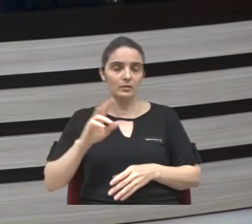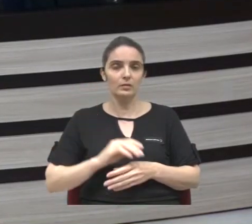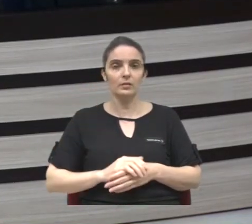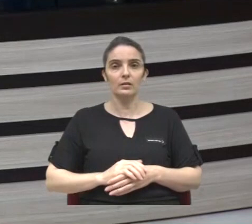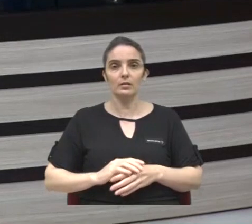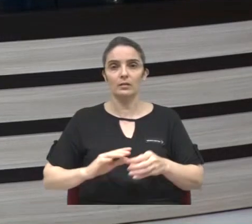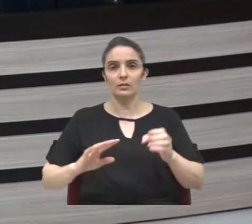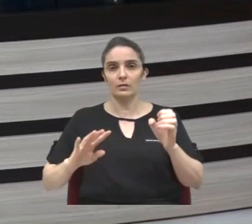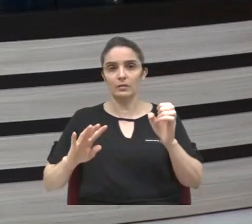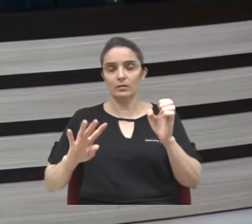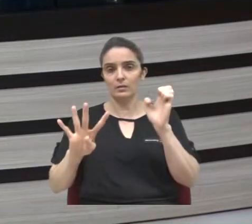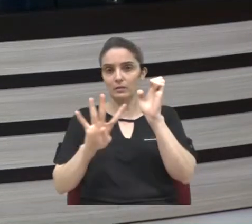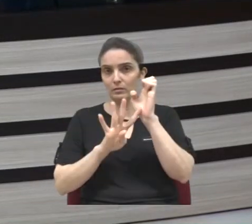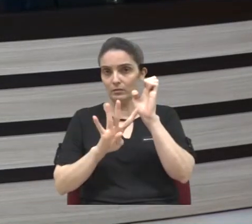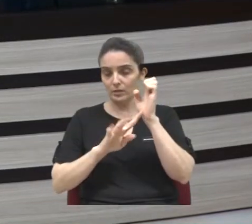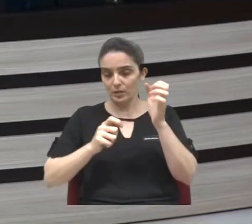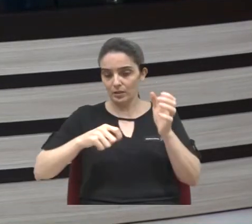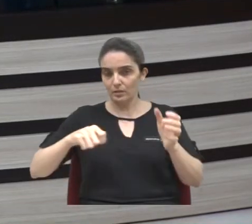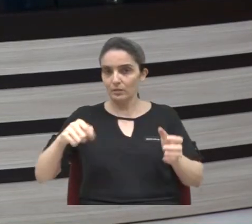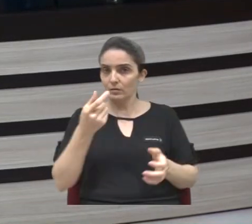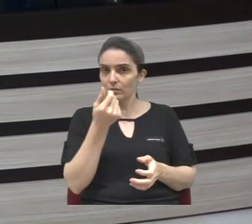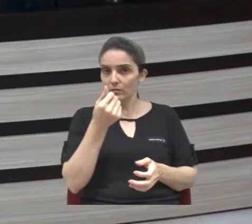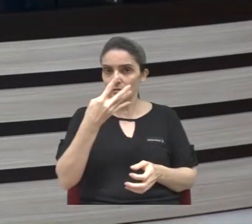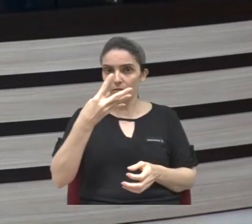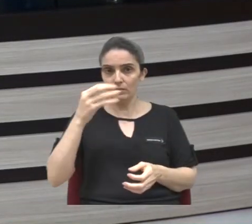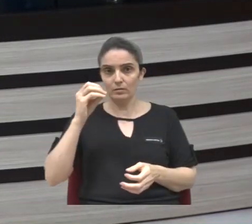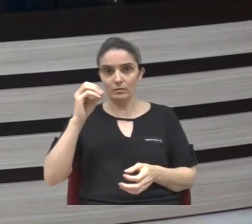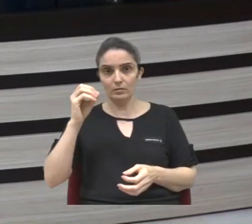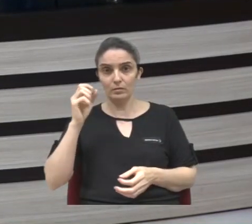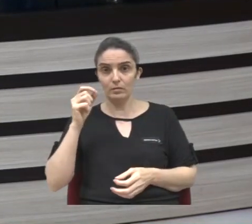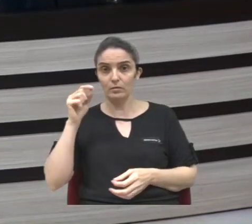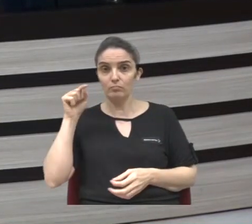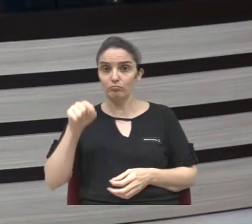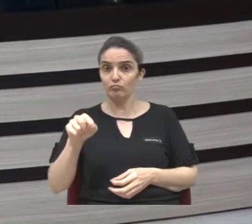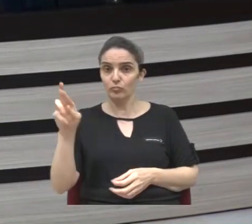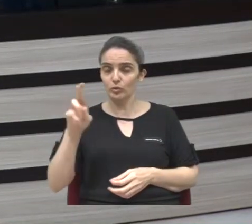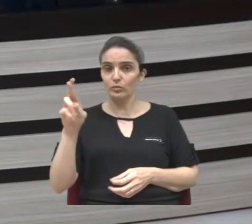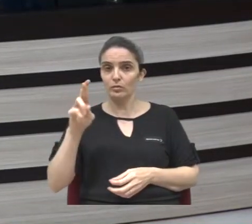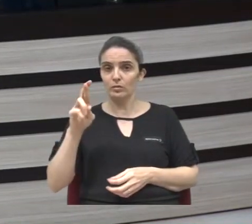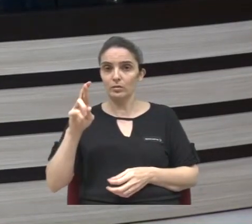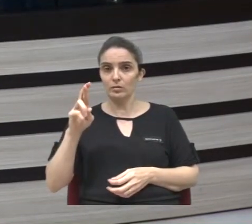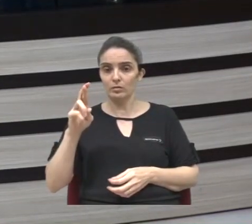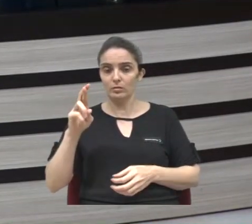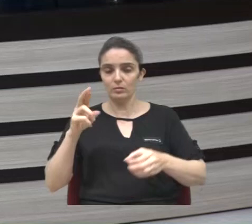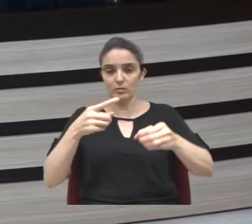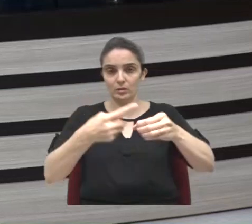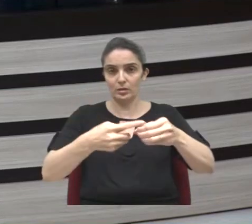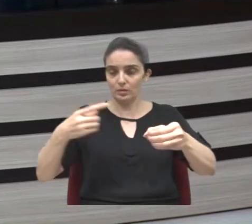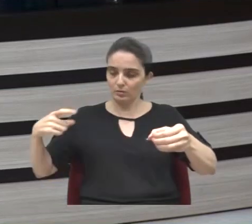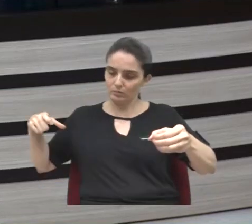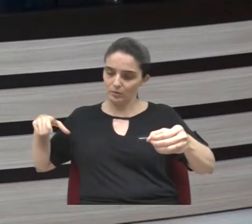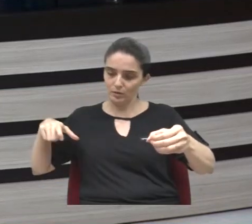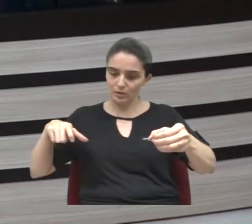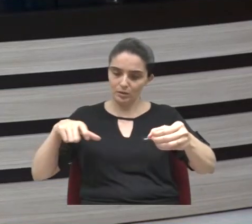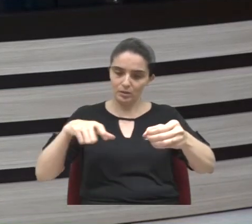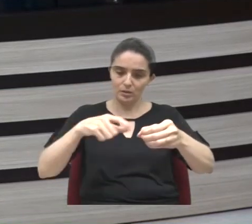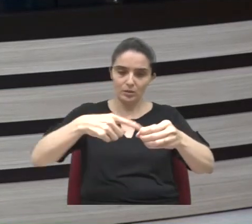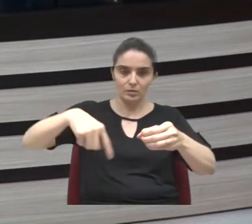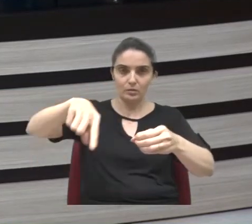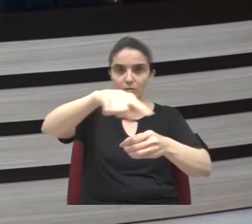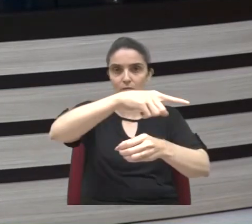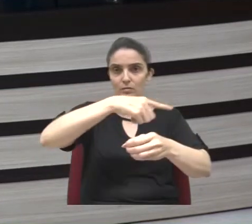verba de R$500 mil para aquela entrada da cidade e até a rotatória da tábua, que teve uma reforma,